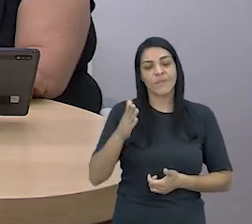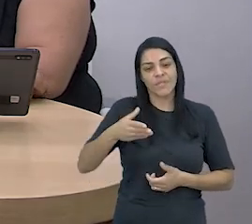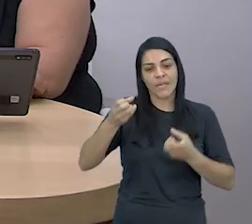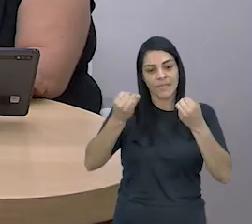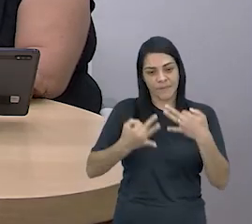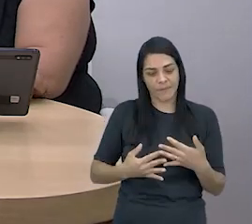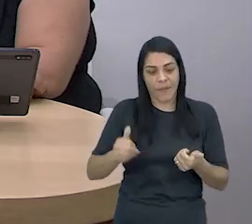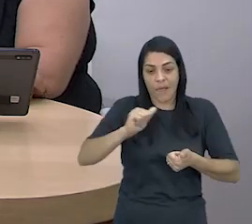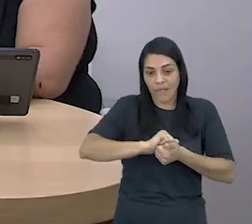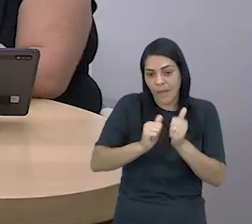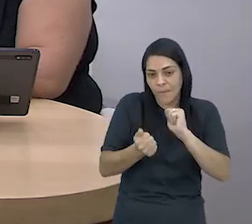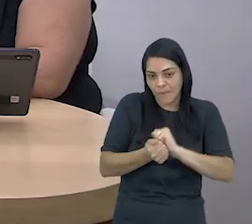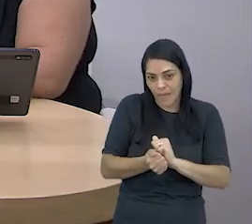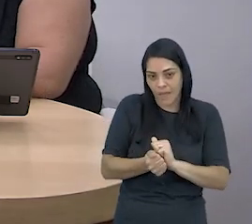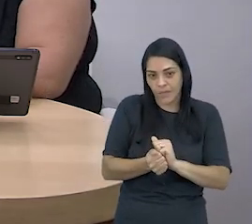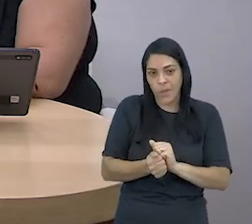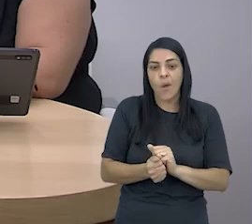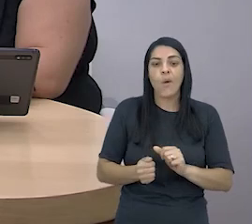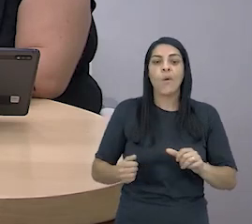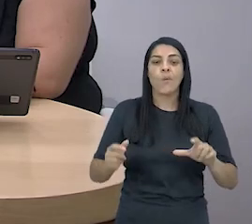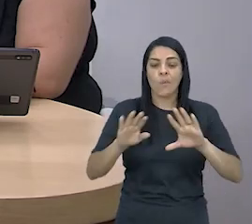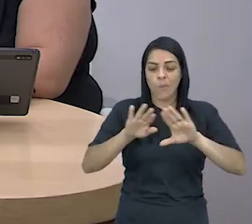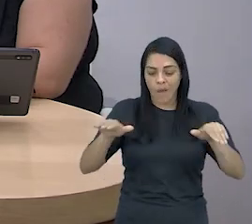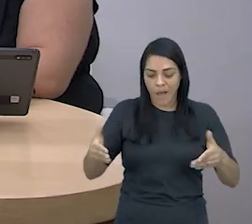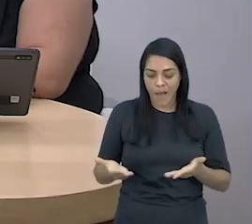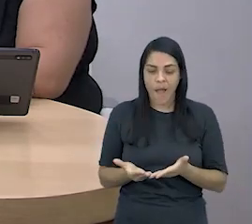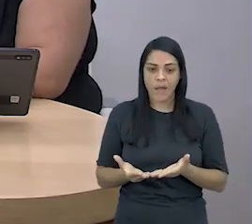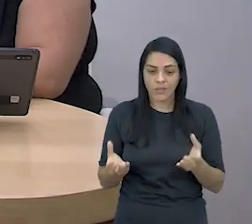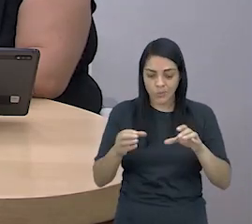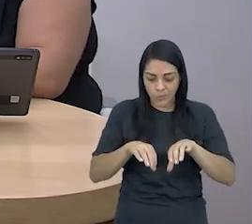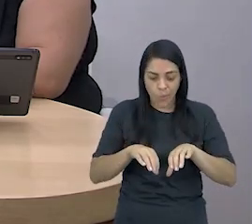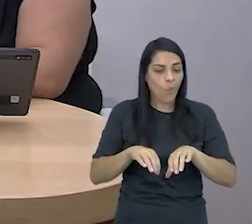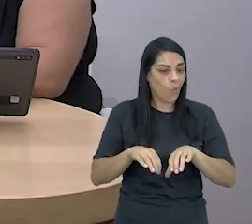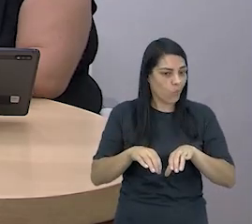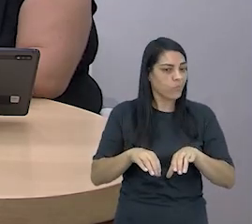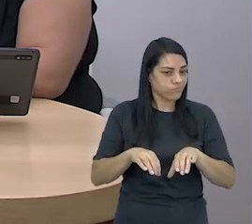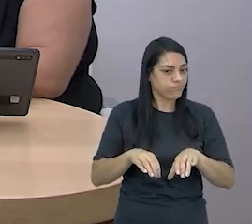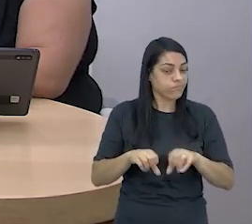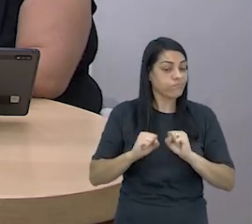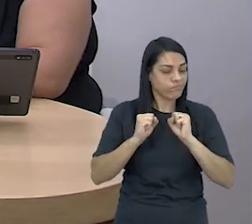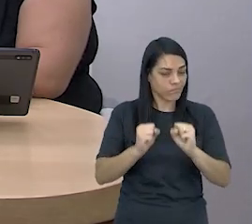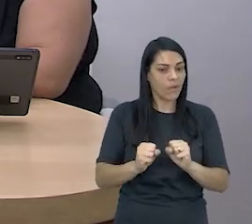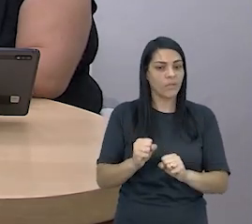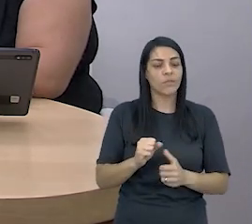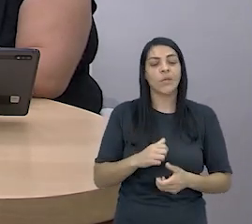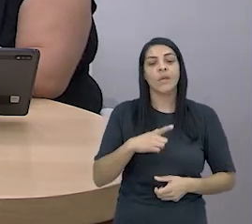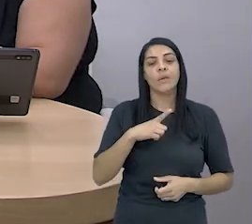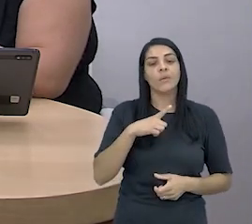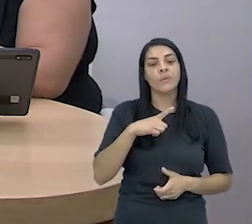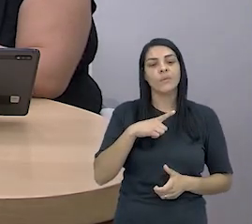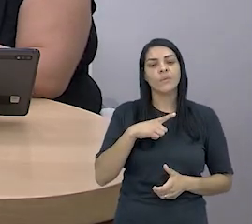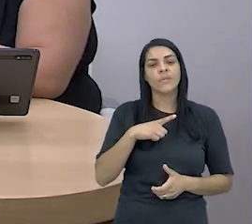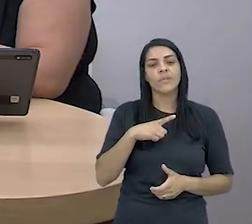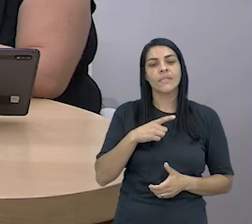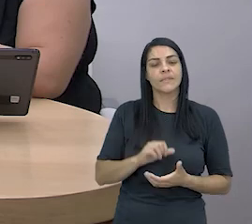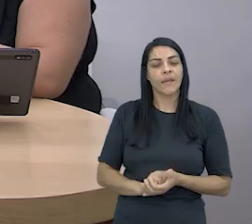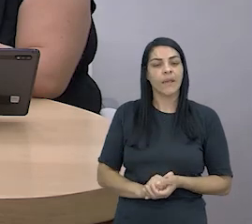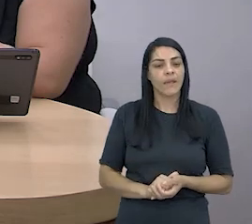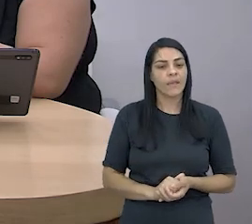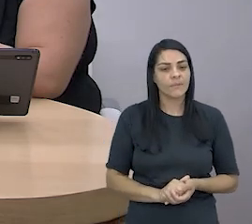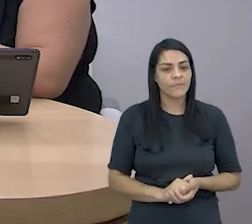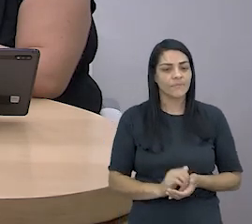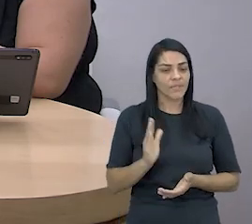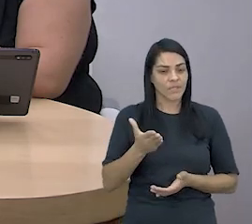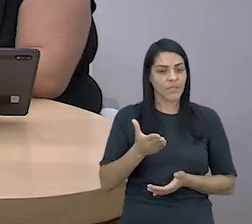pode ser adaptado com caixa de ovo, né? O que a gente tem de registro, por exemplo, é que esse